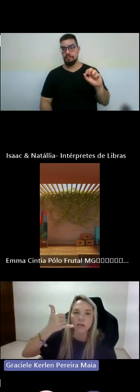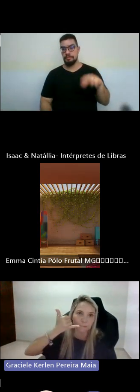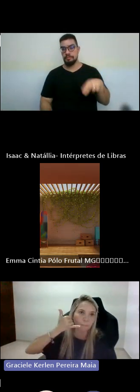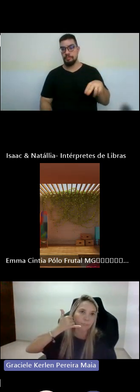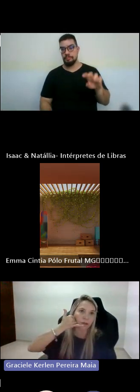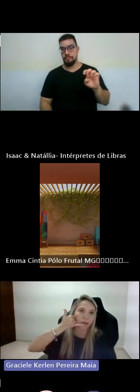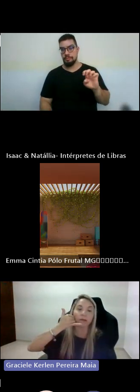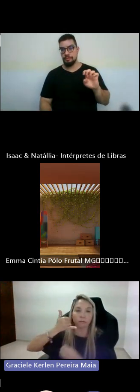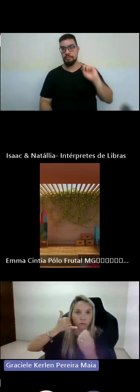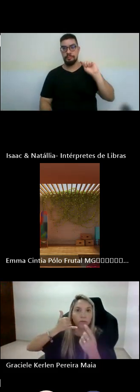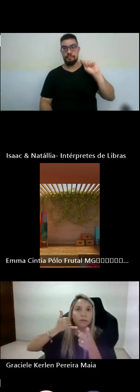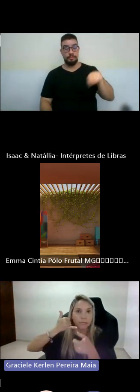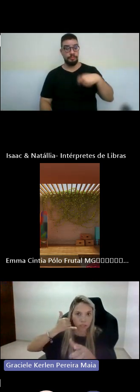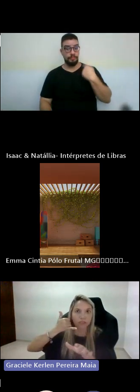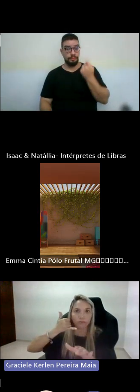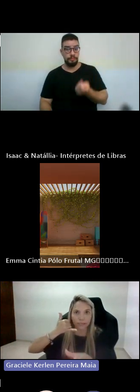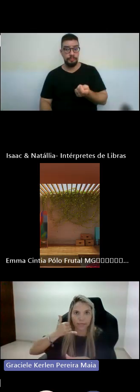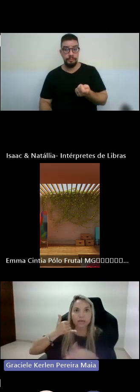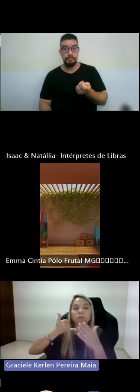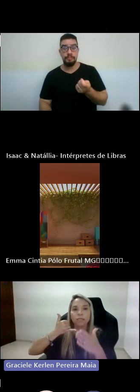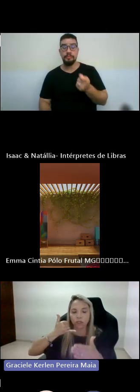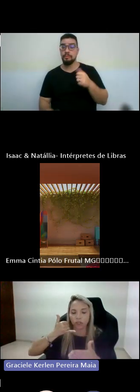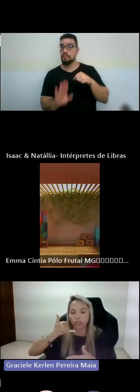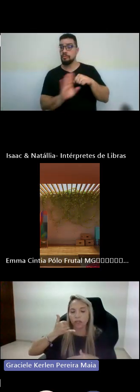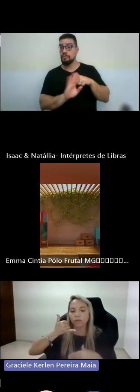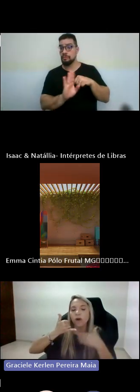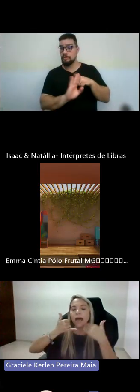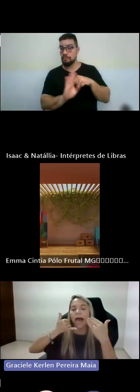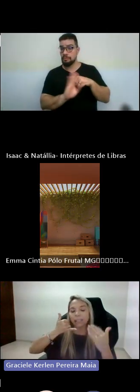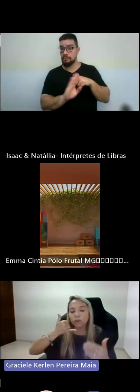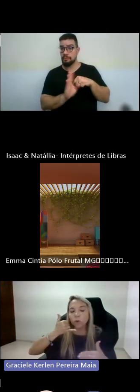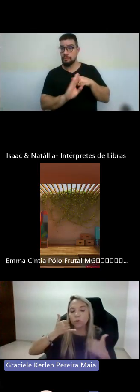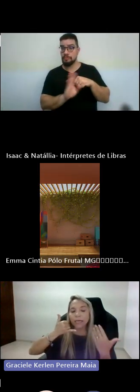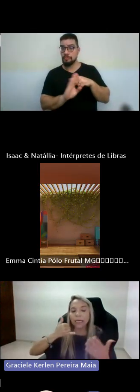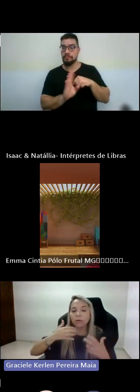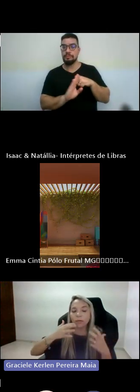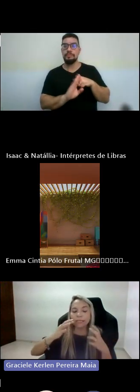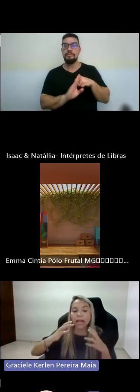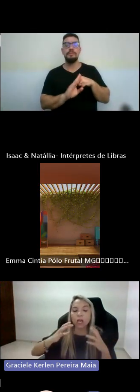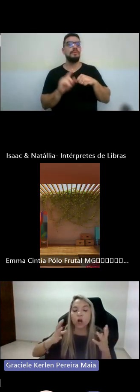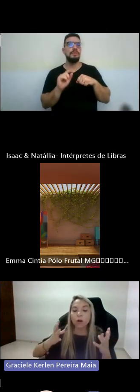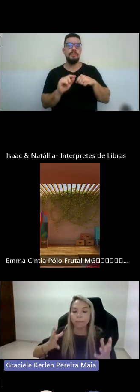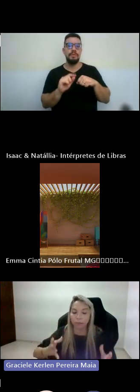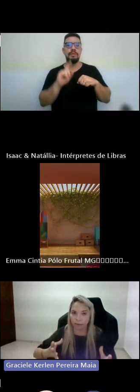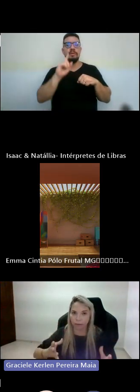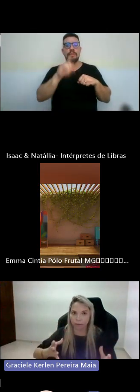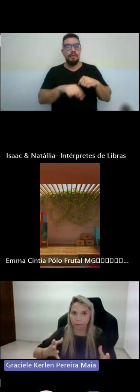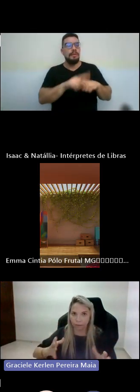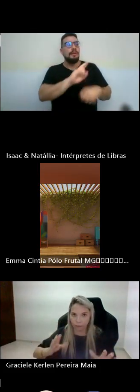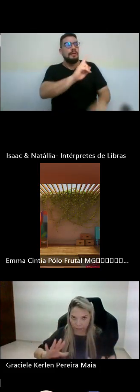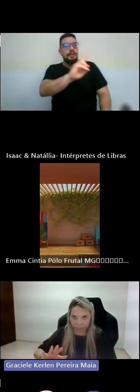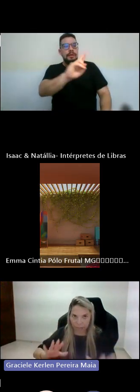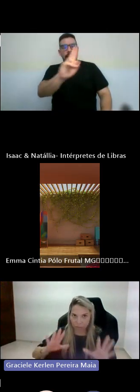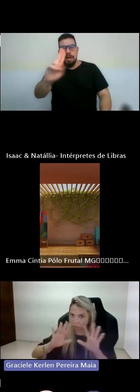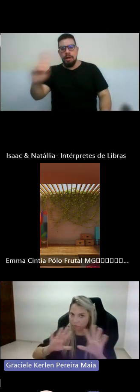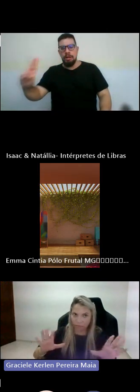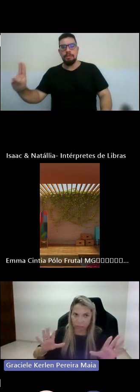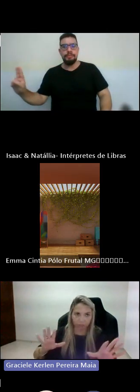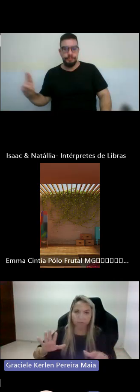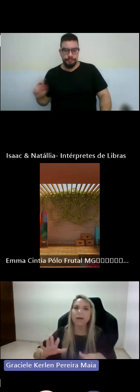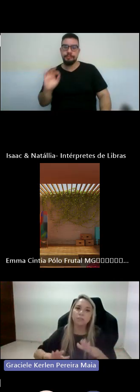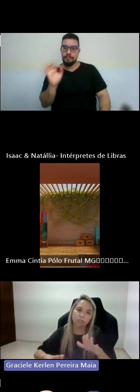de telefone, substantivo, tá certo? Substantivo é tudo aquilo que dá nome, tá